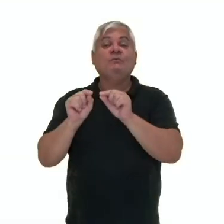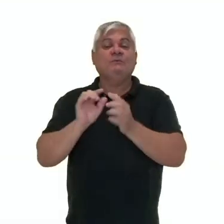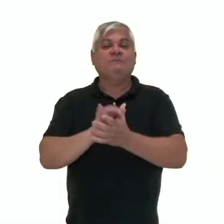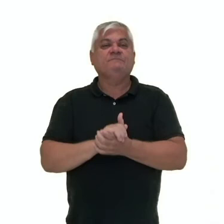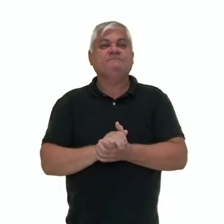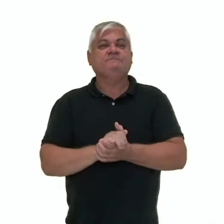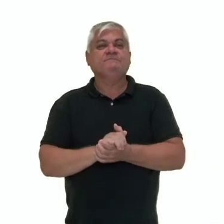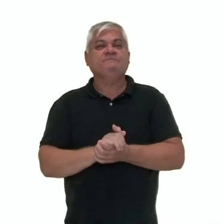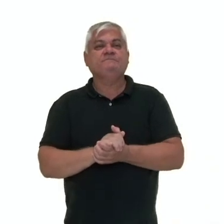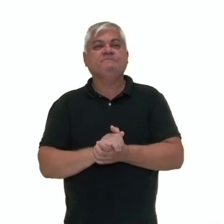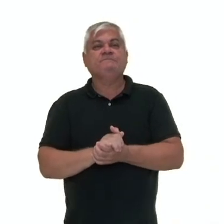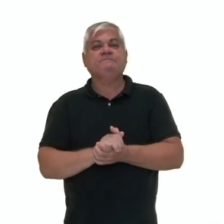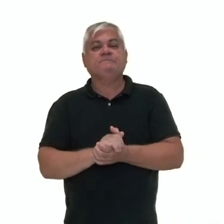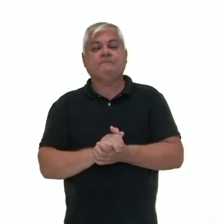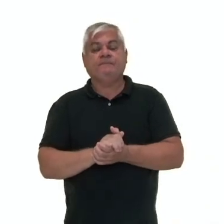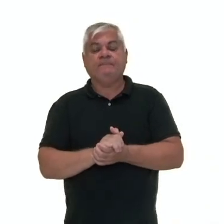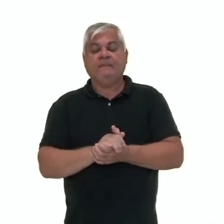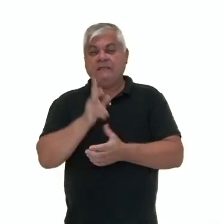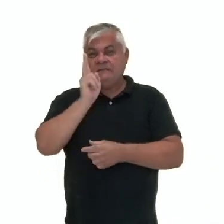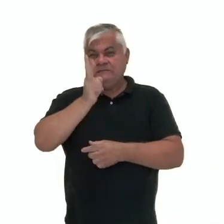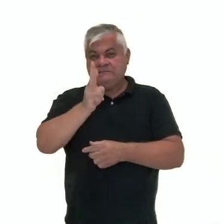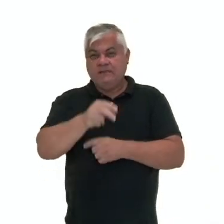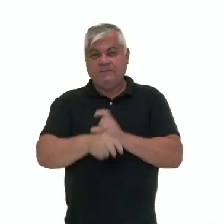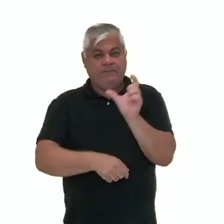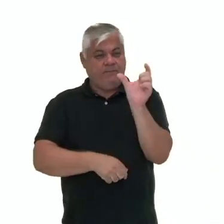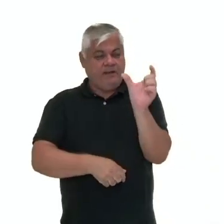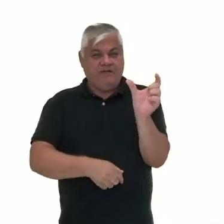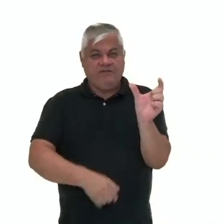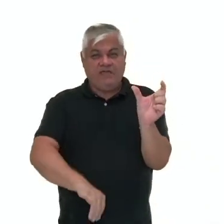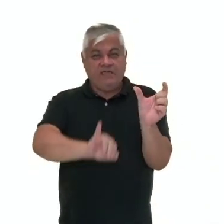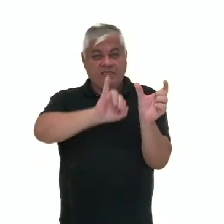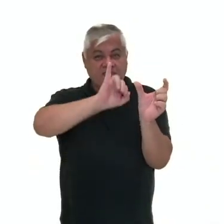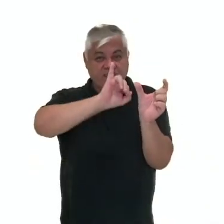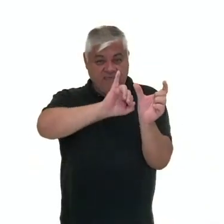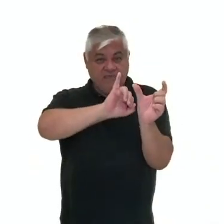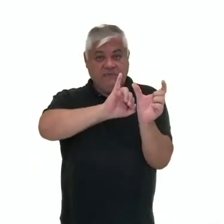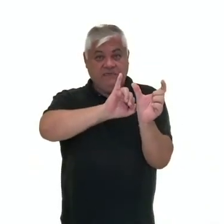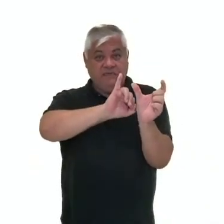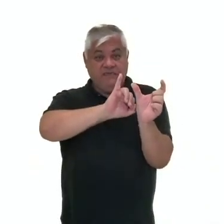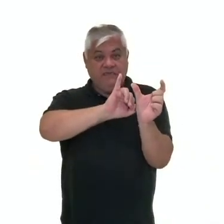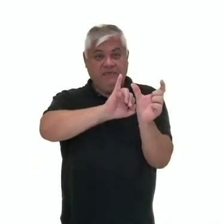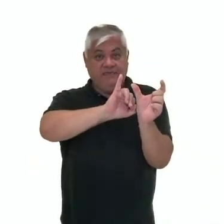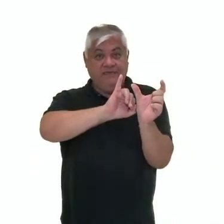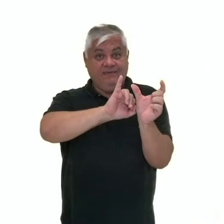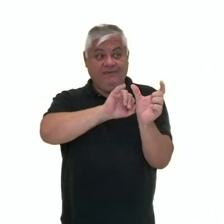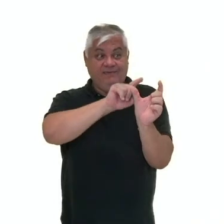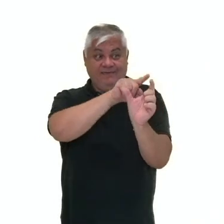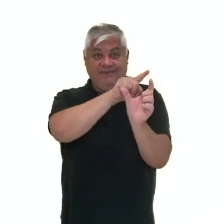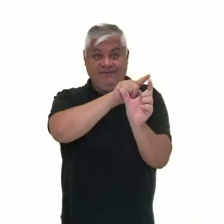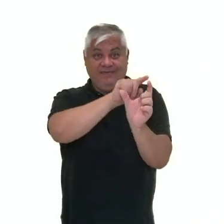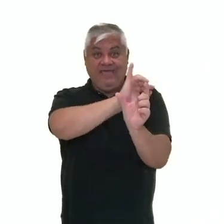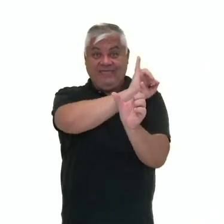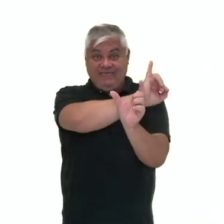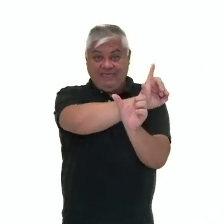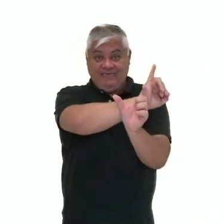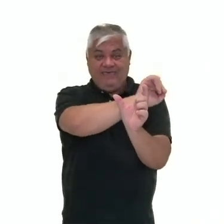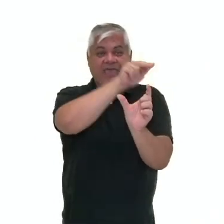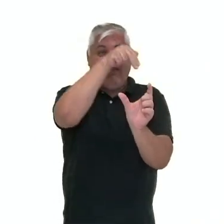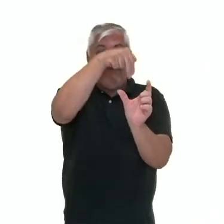lá. Né? Sempre que a vogal I vier antes de NH, certo? Que é